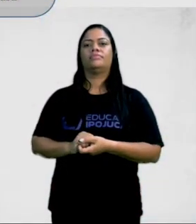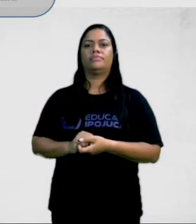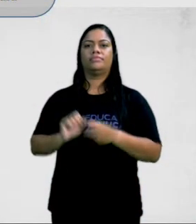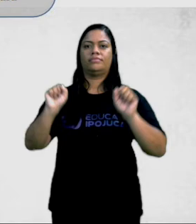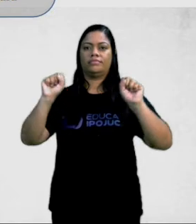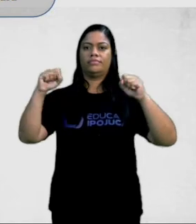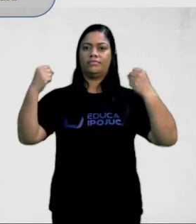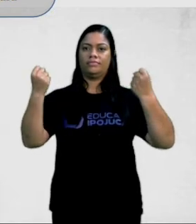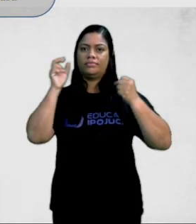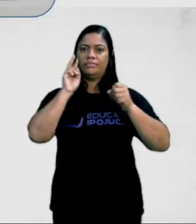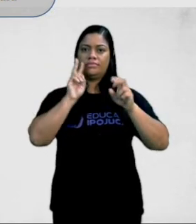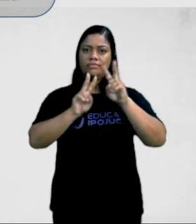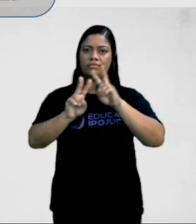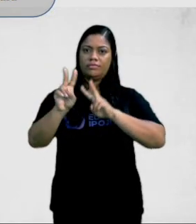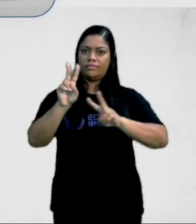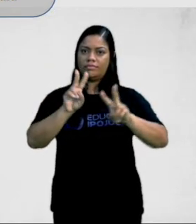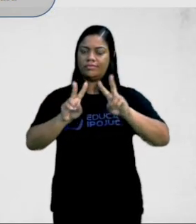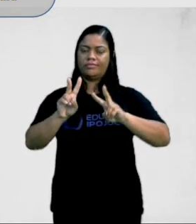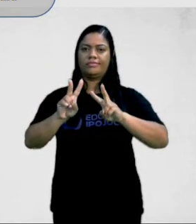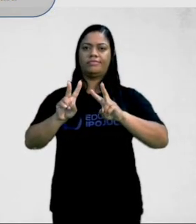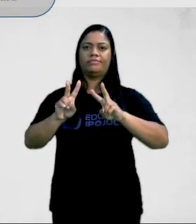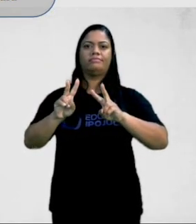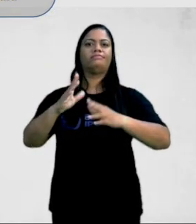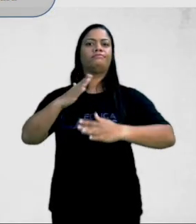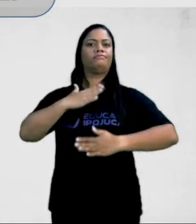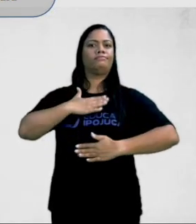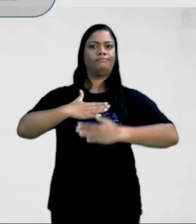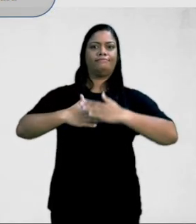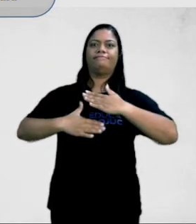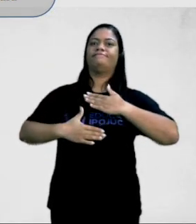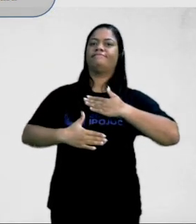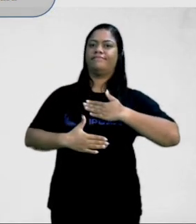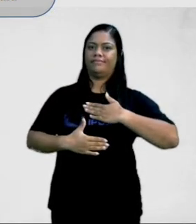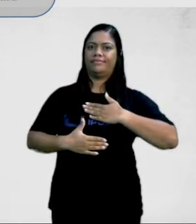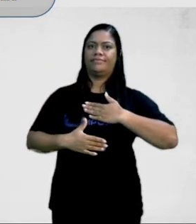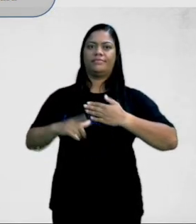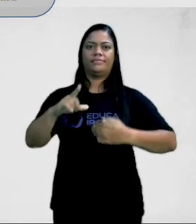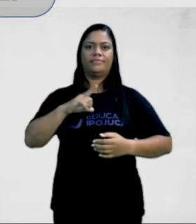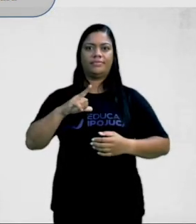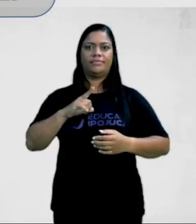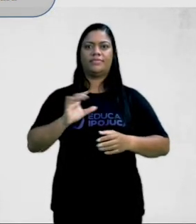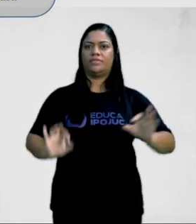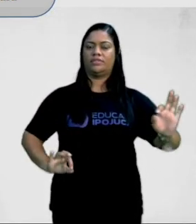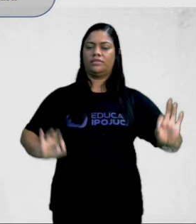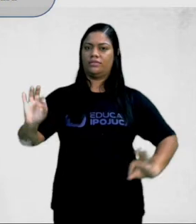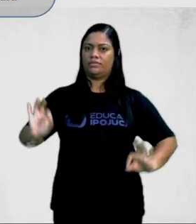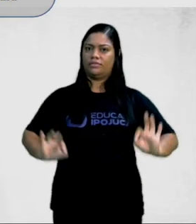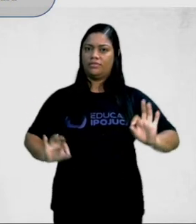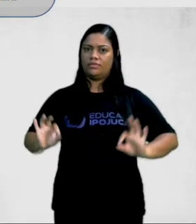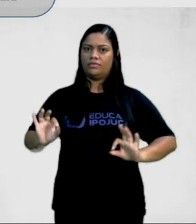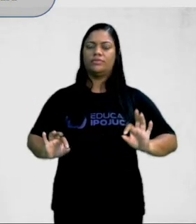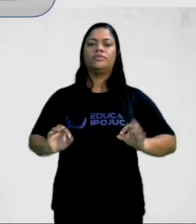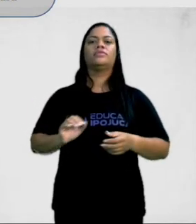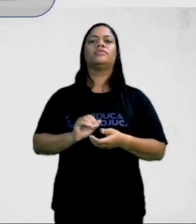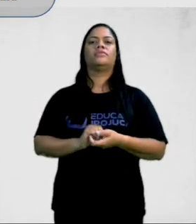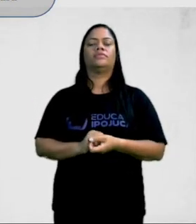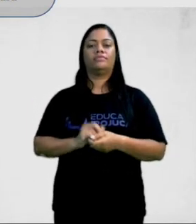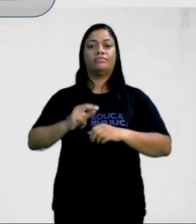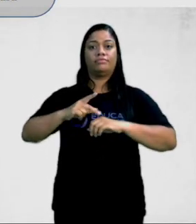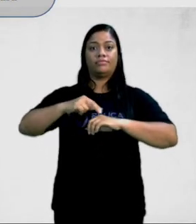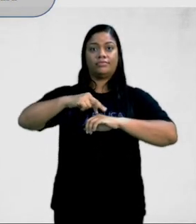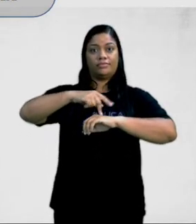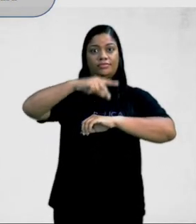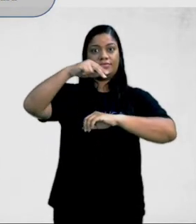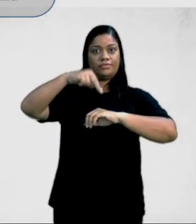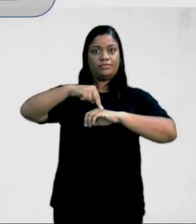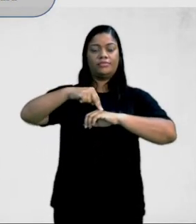ginástica vista como condicionamento físico, e aí você tem a ginástica localizada, a ginástica aeróbica, a